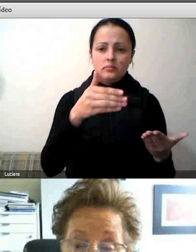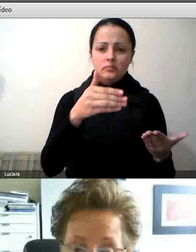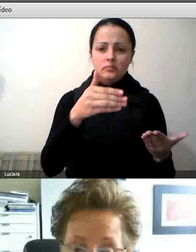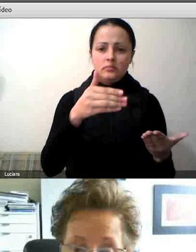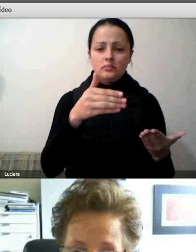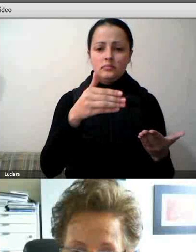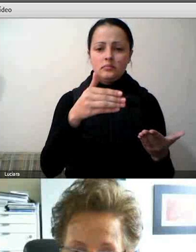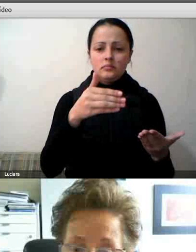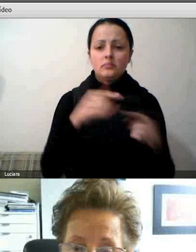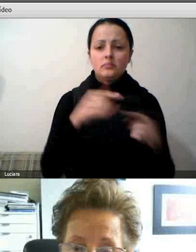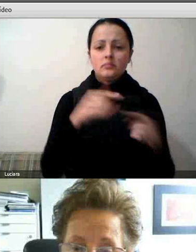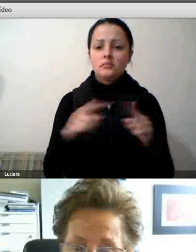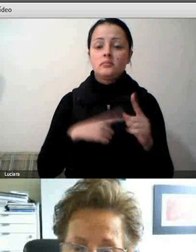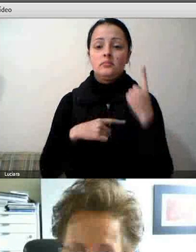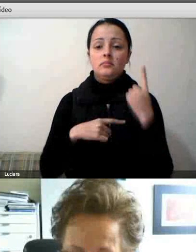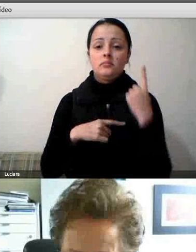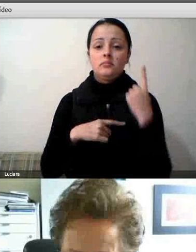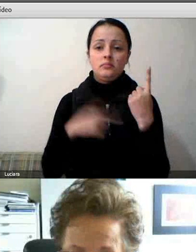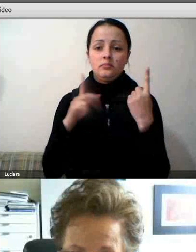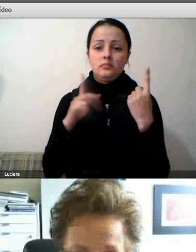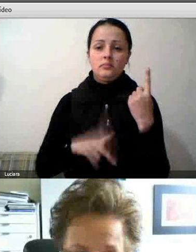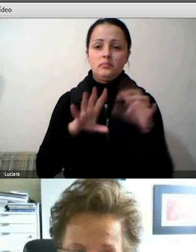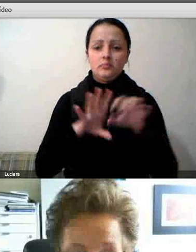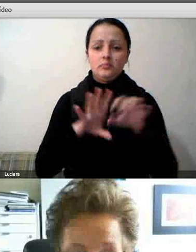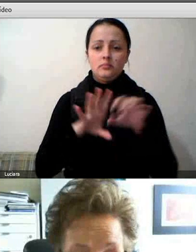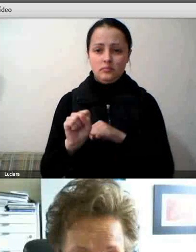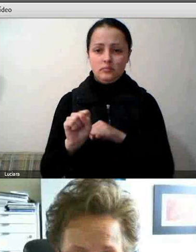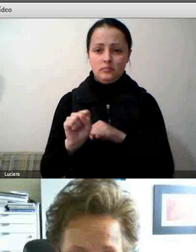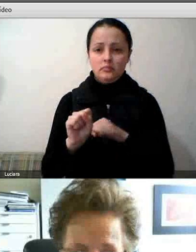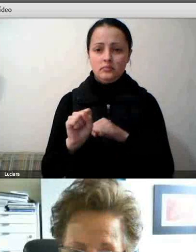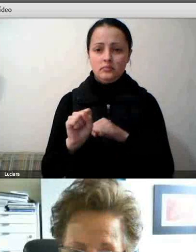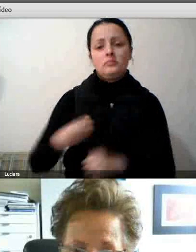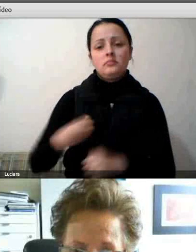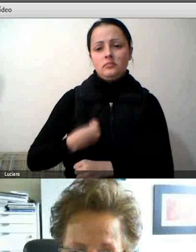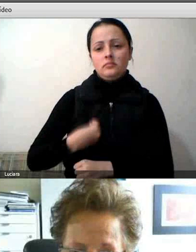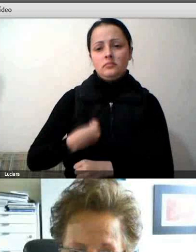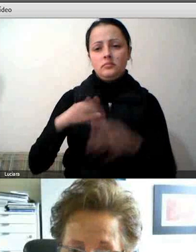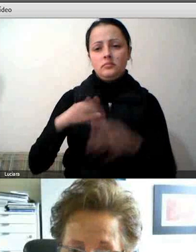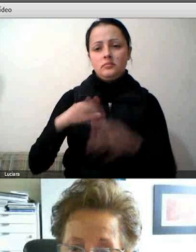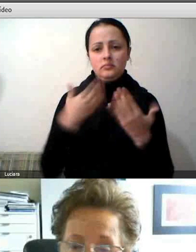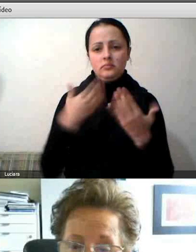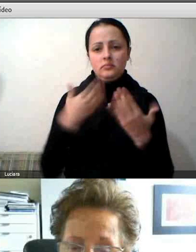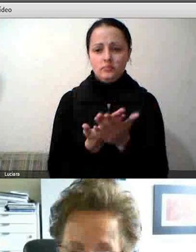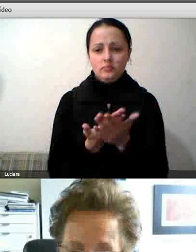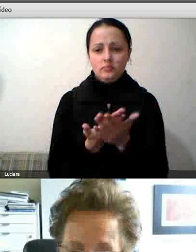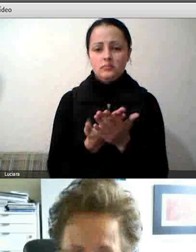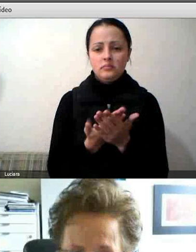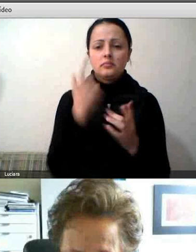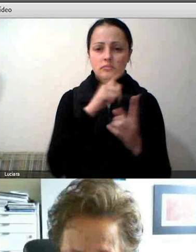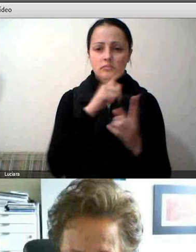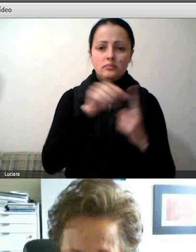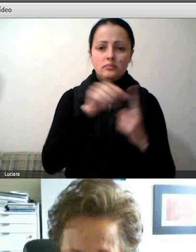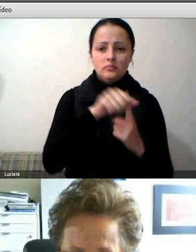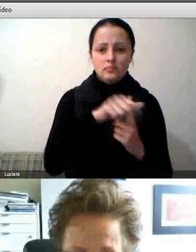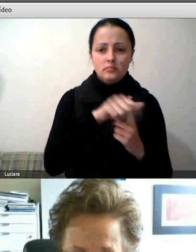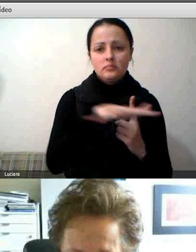vir até lá, mas que eles tenham no mínimo um especialista que visita a